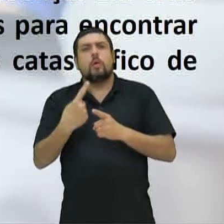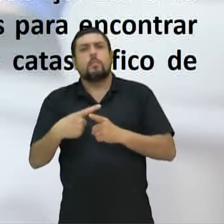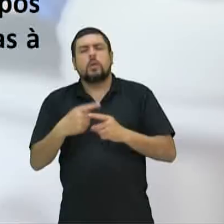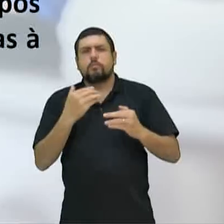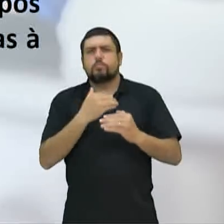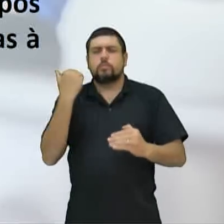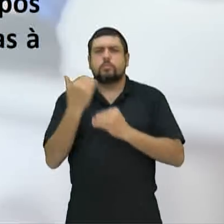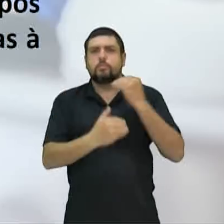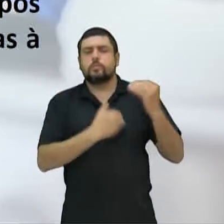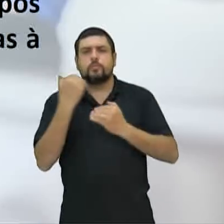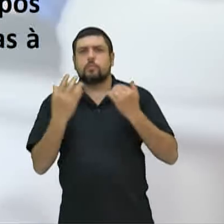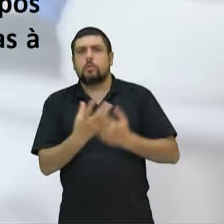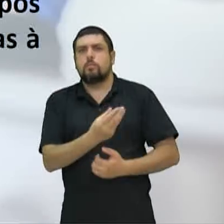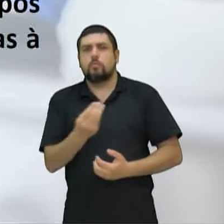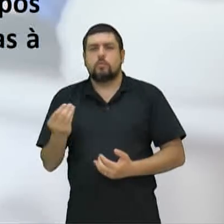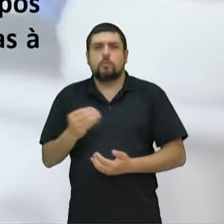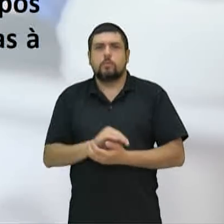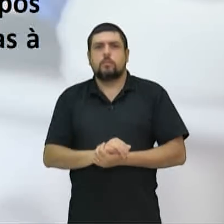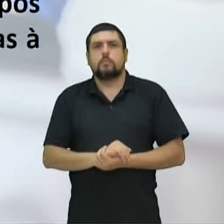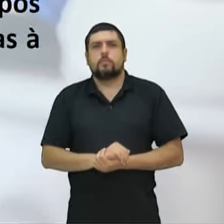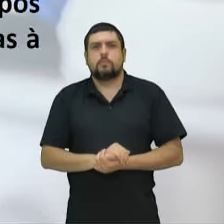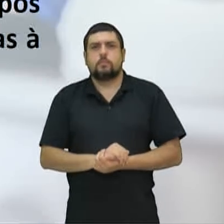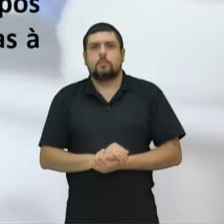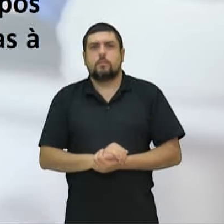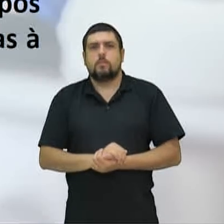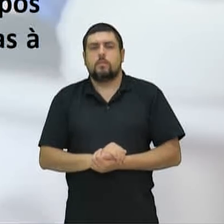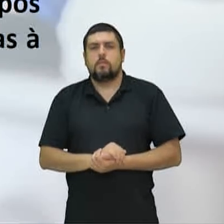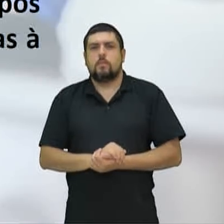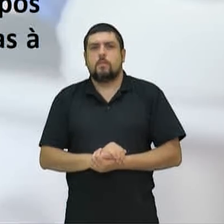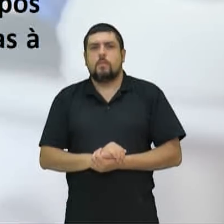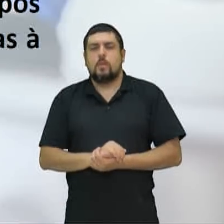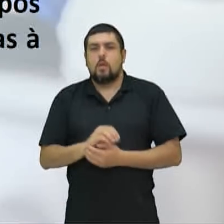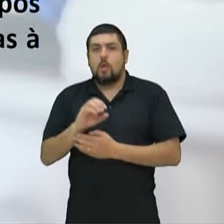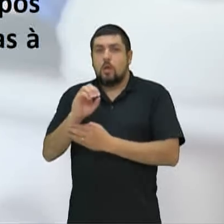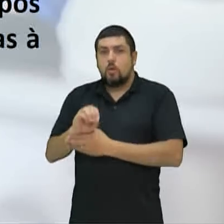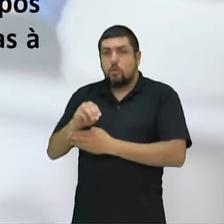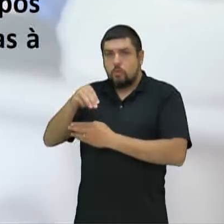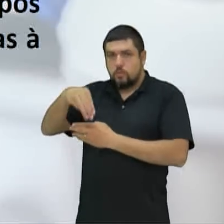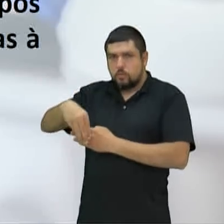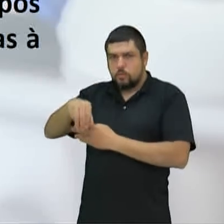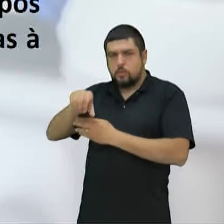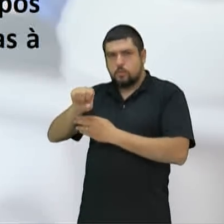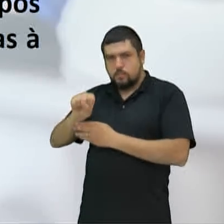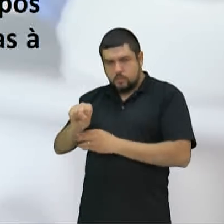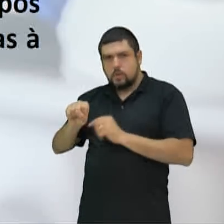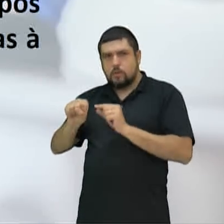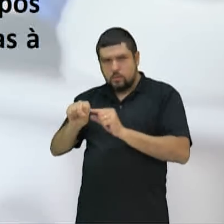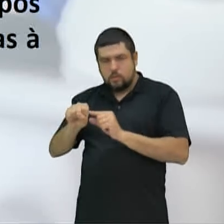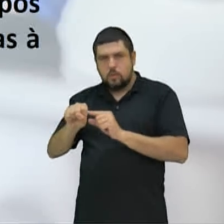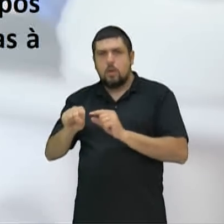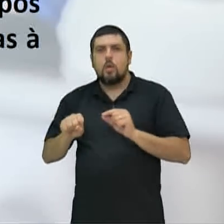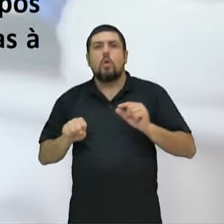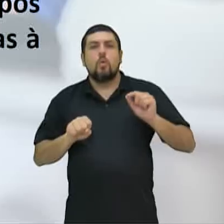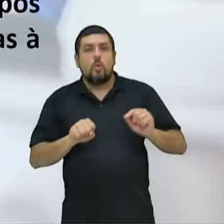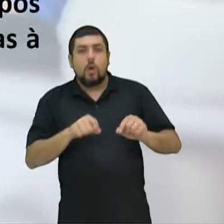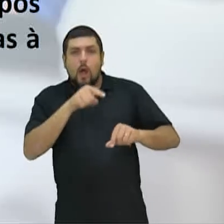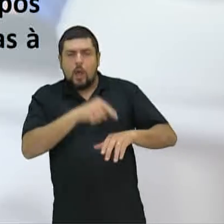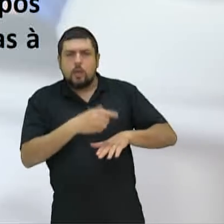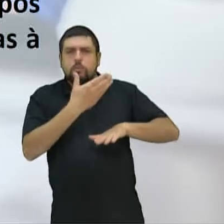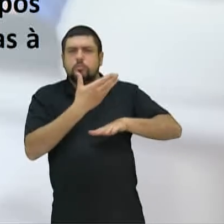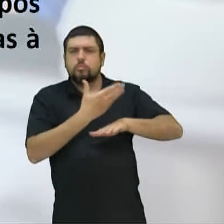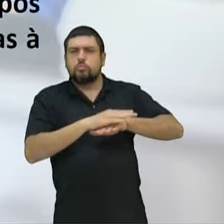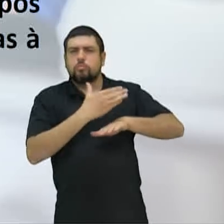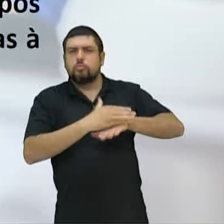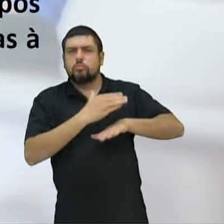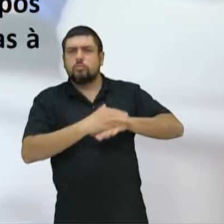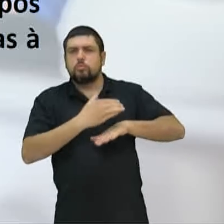mundial. Continuando aqui, de acordo com a Organização Mundial da Saúde, esses são os chamados ensaios clínicos,